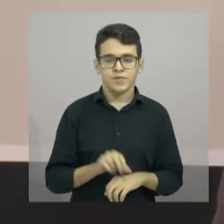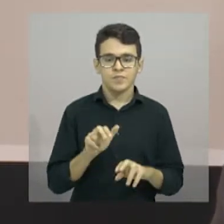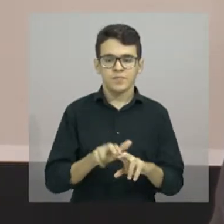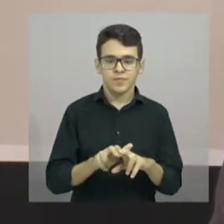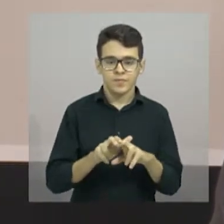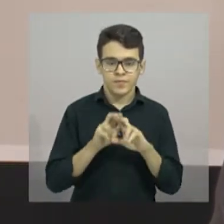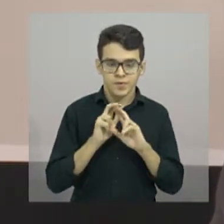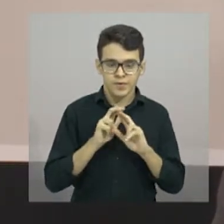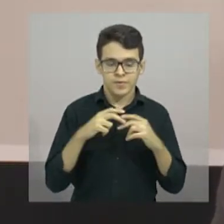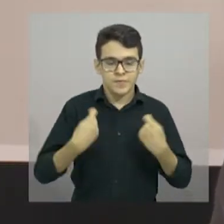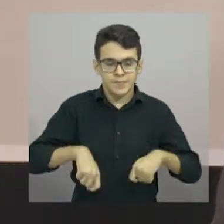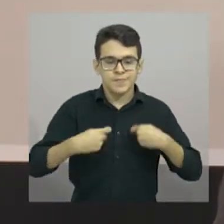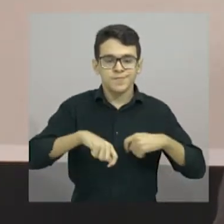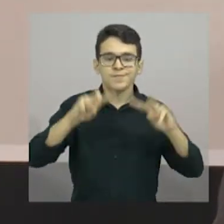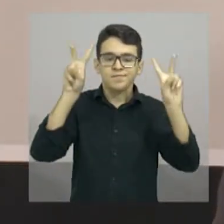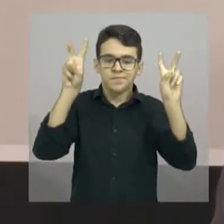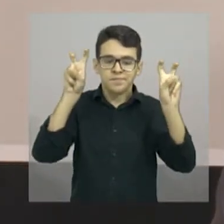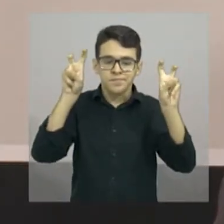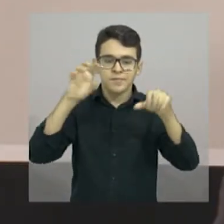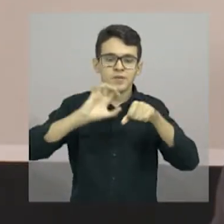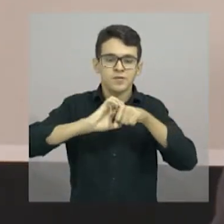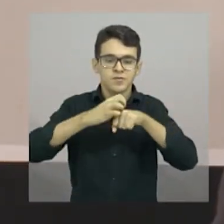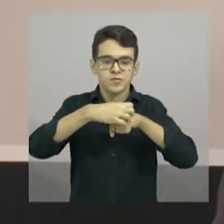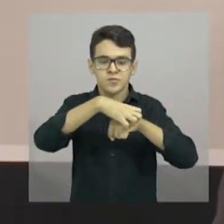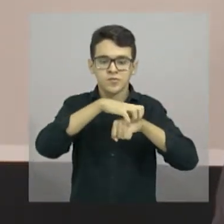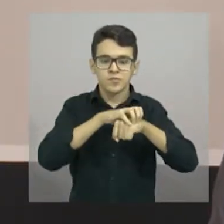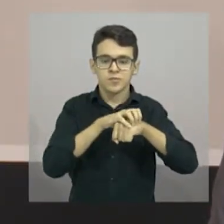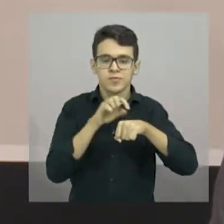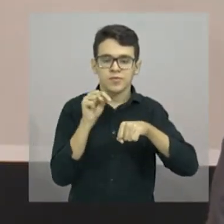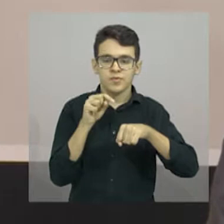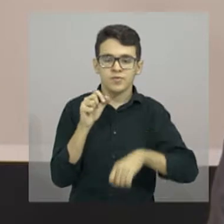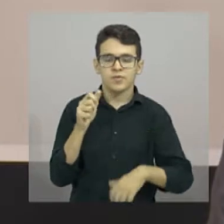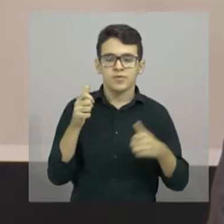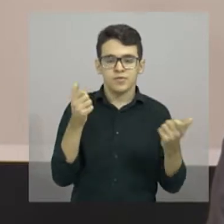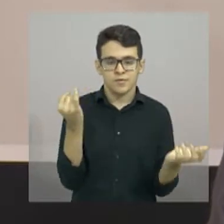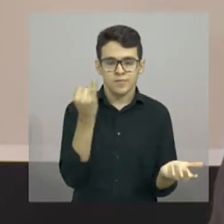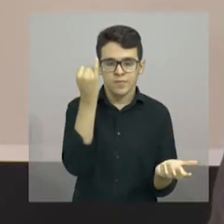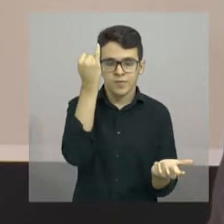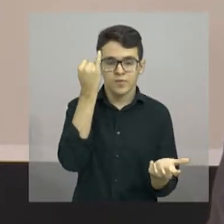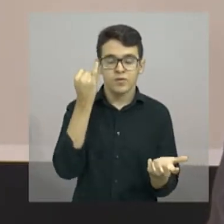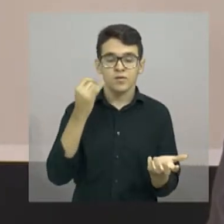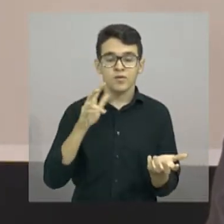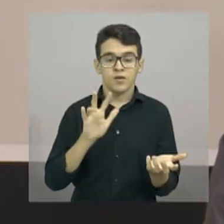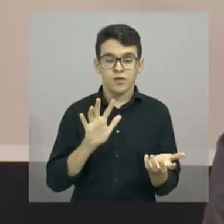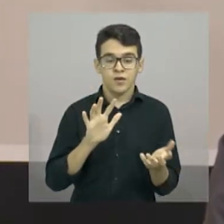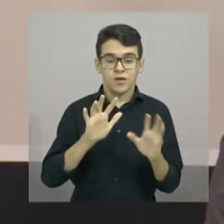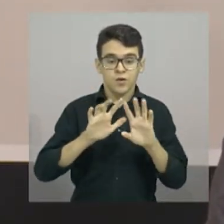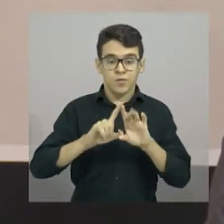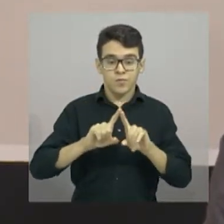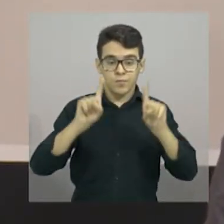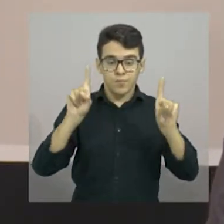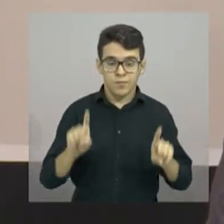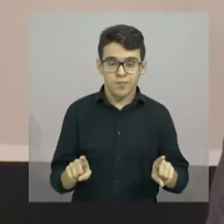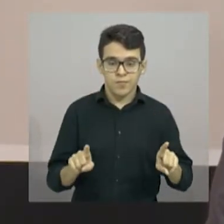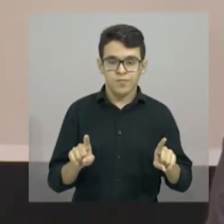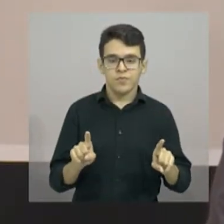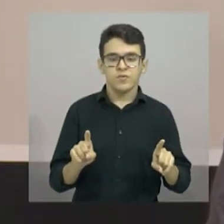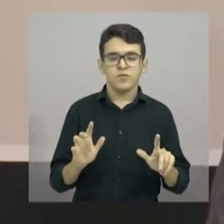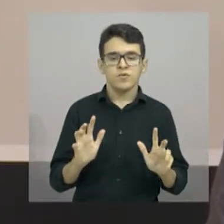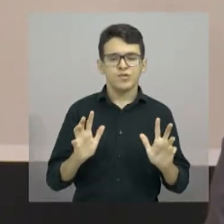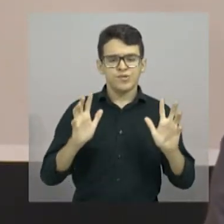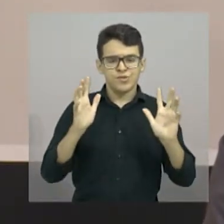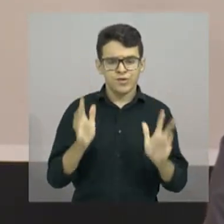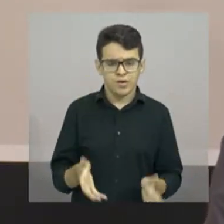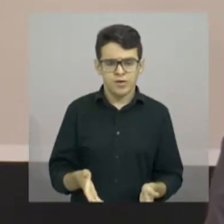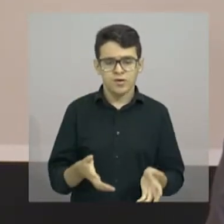gente falar sobre isso, e foi acertado aqui, a gente depois, esse projeto também, diga-se de passagem, nós discutimos com vários, né,